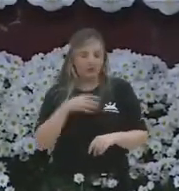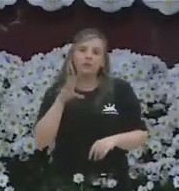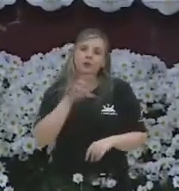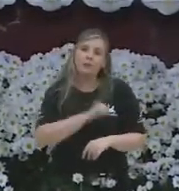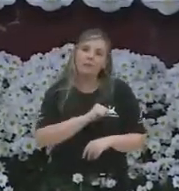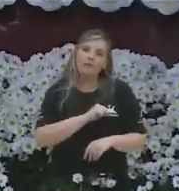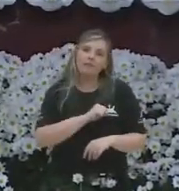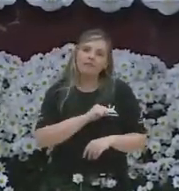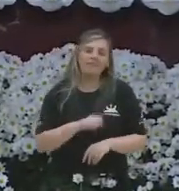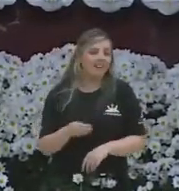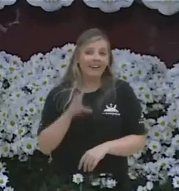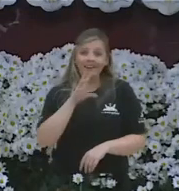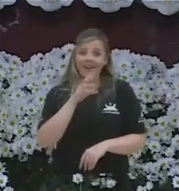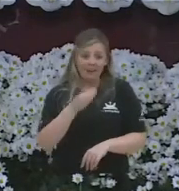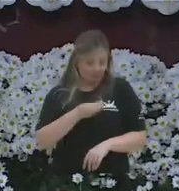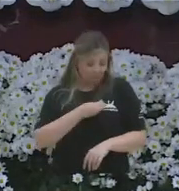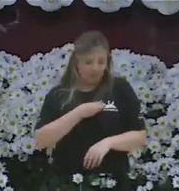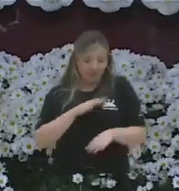curada.